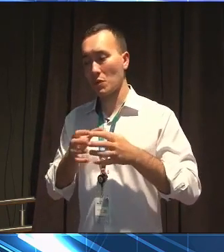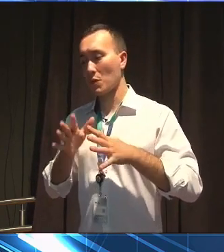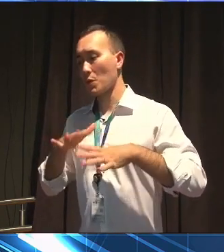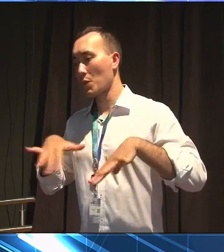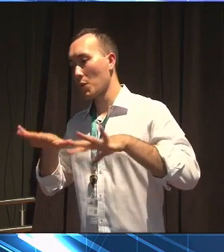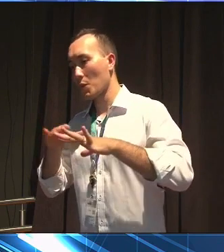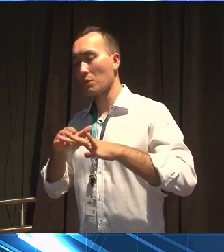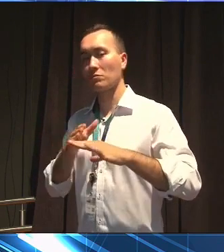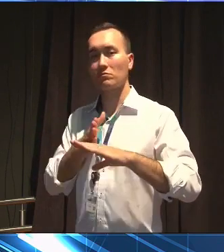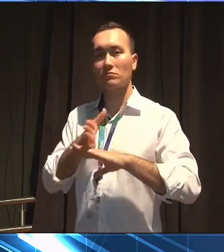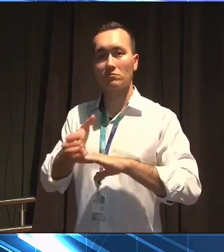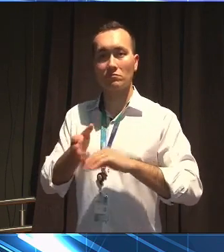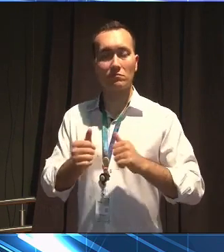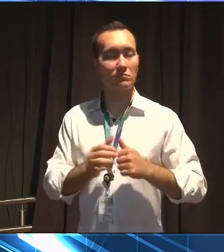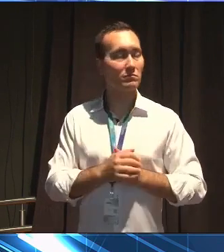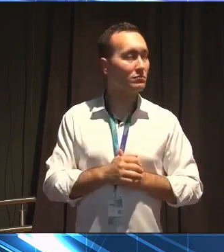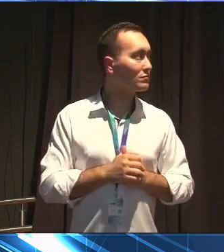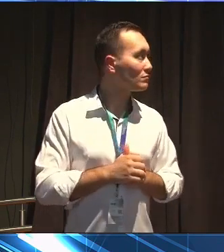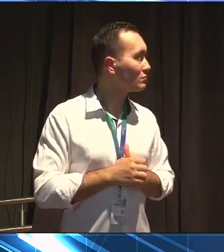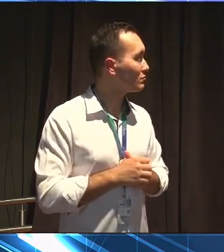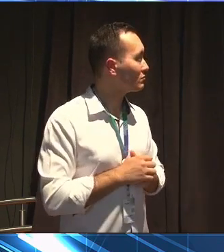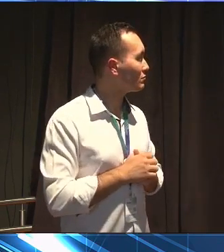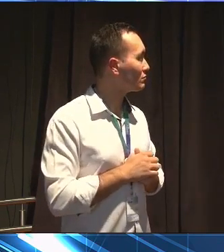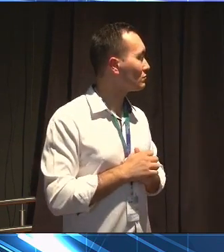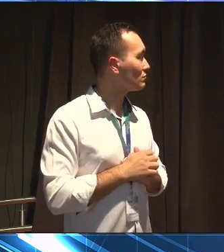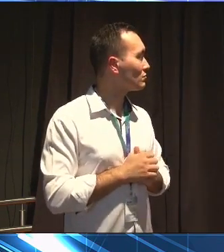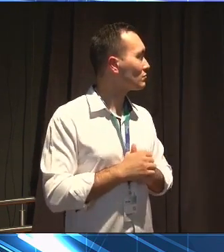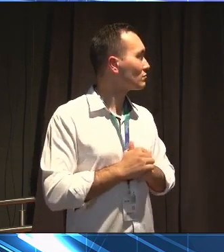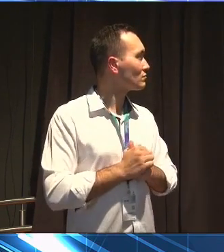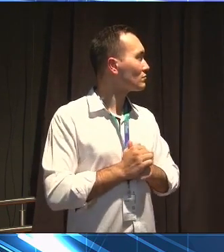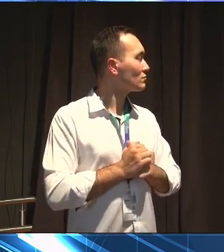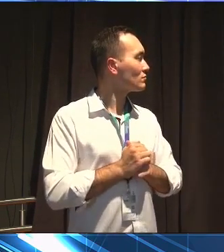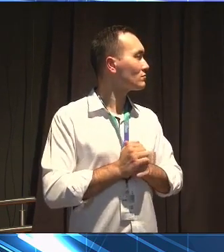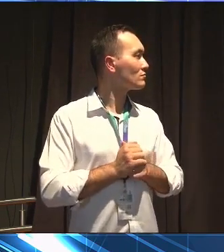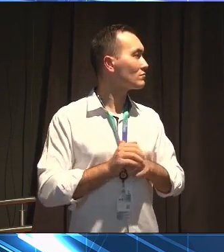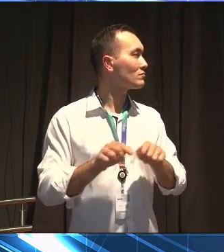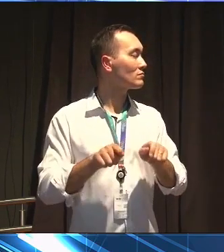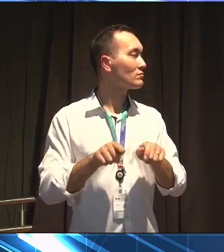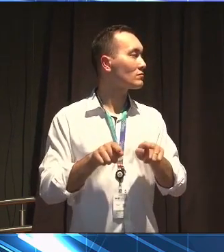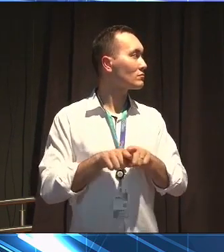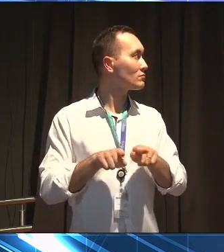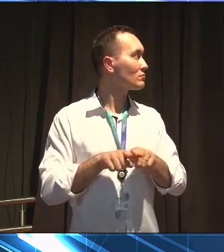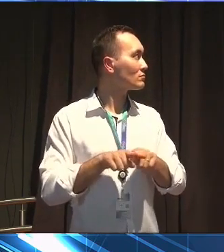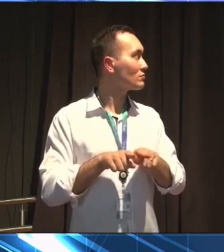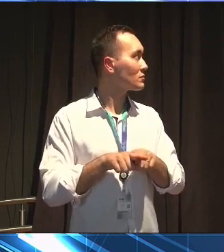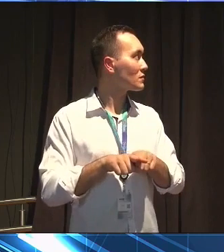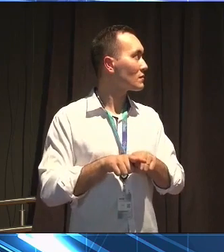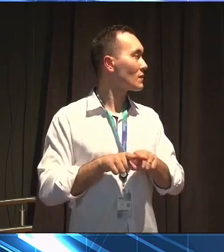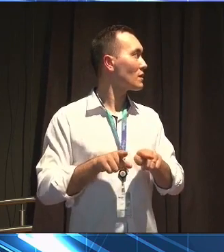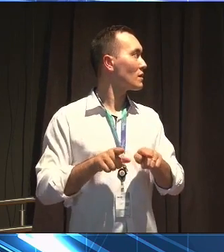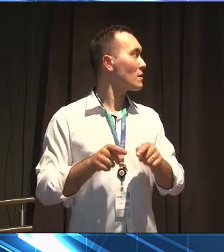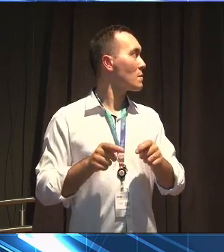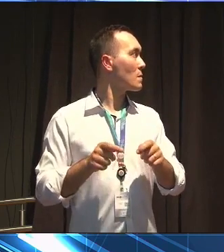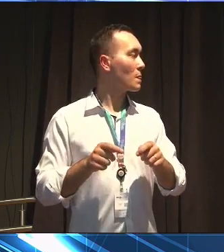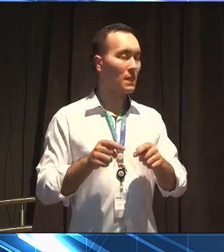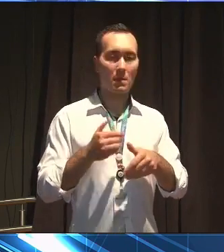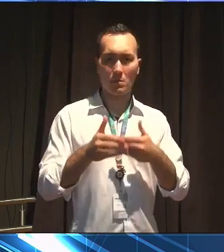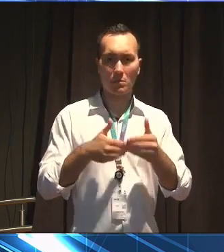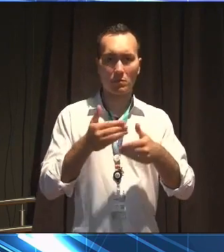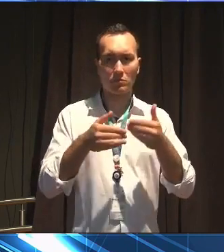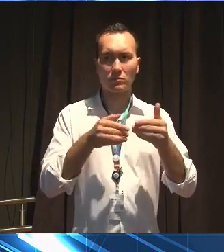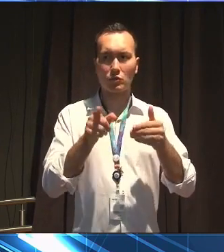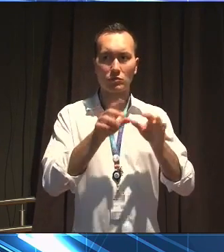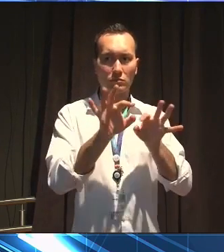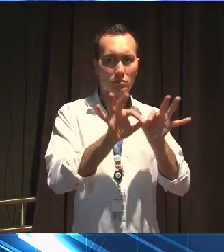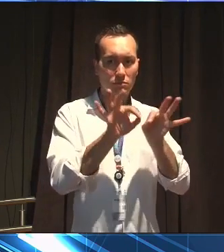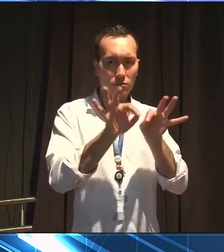anotação, roles. No .NET, a gente faz o claim-based também com policy. Eu já vou mostrar como a gente configura. Mas aí